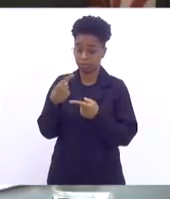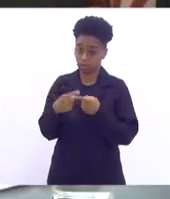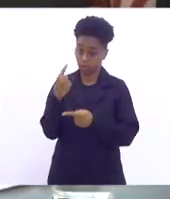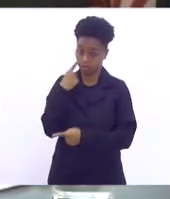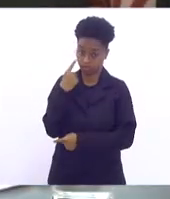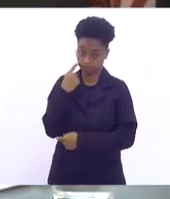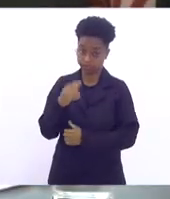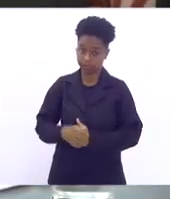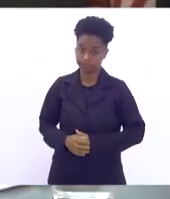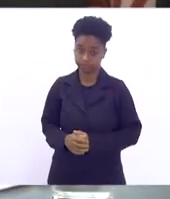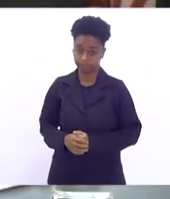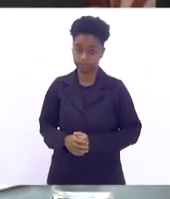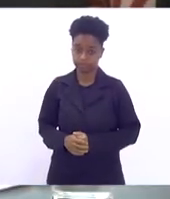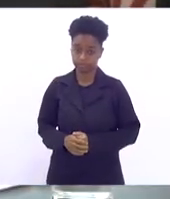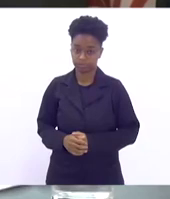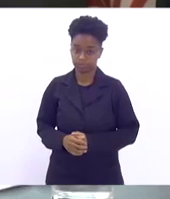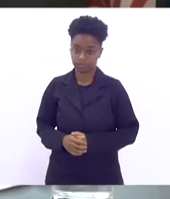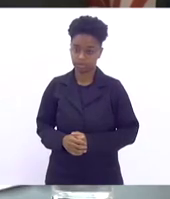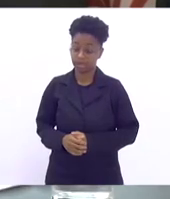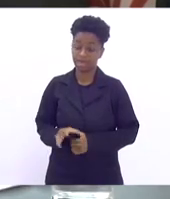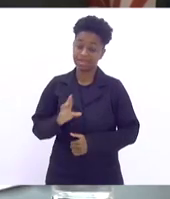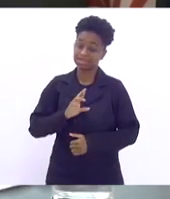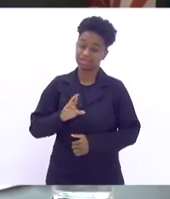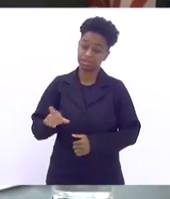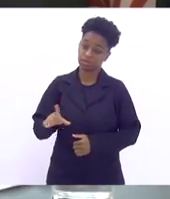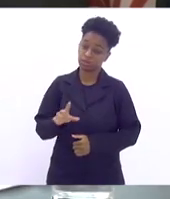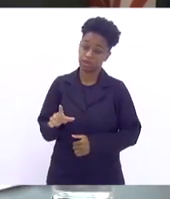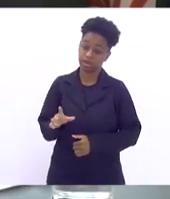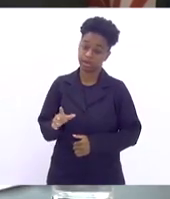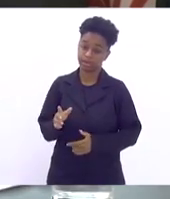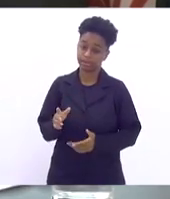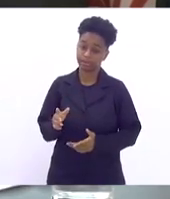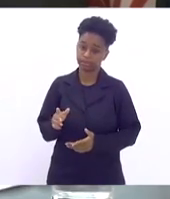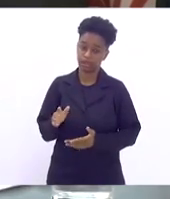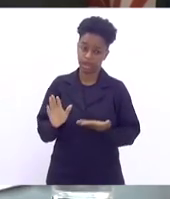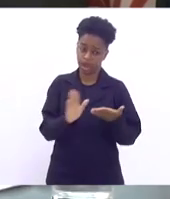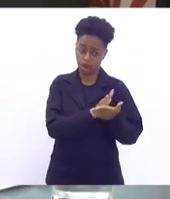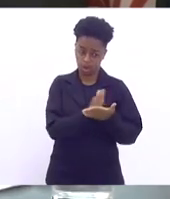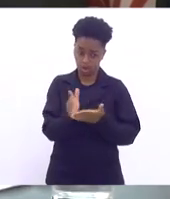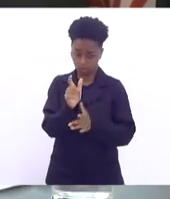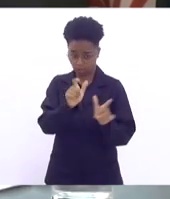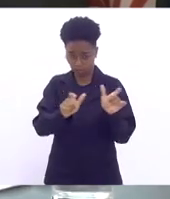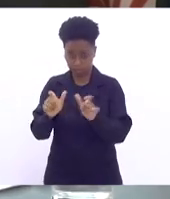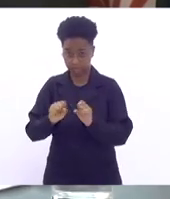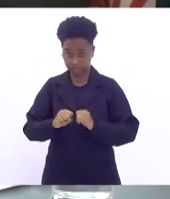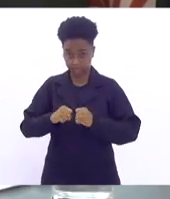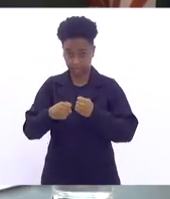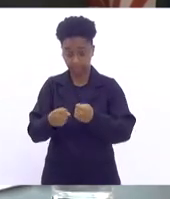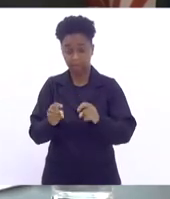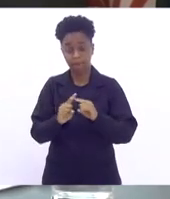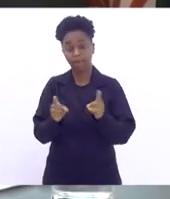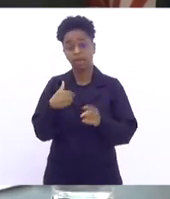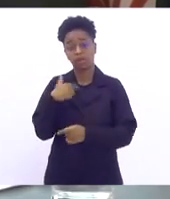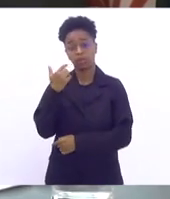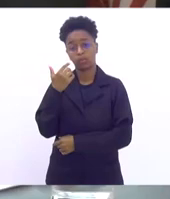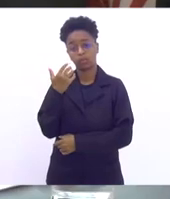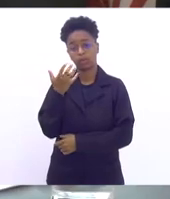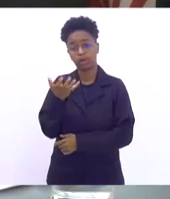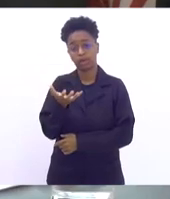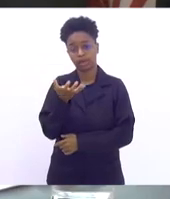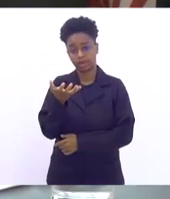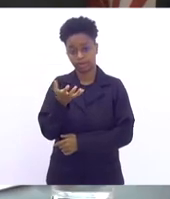Só não é como alguns aqui defende Dr Serginho eu queria eu queria tanto